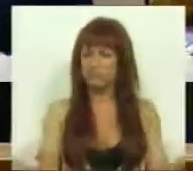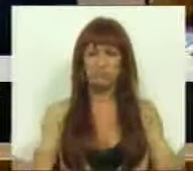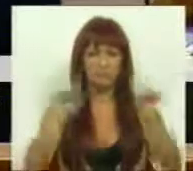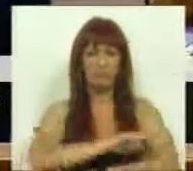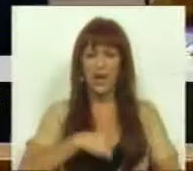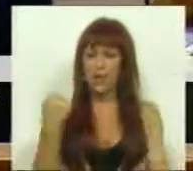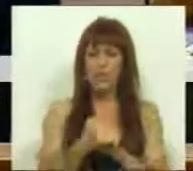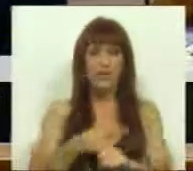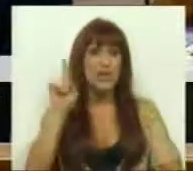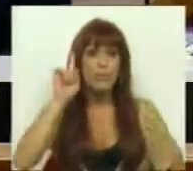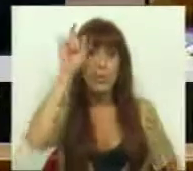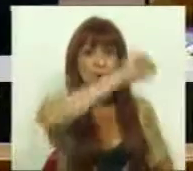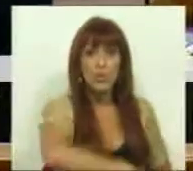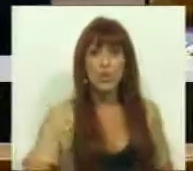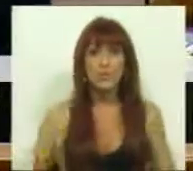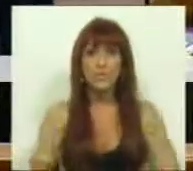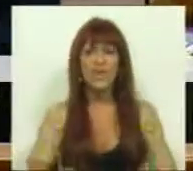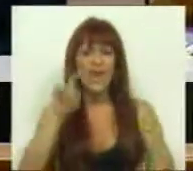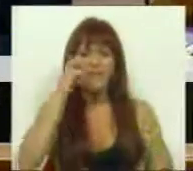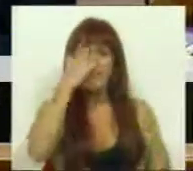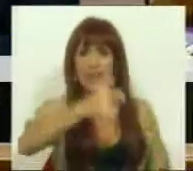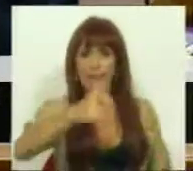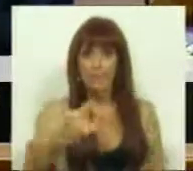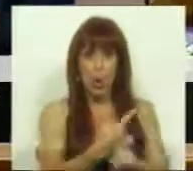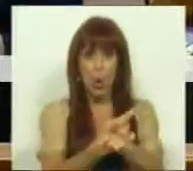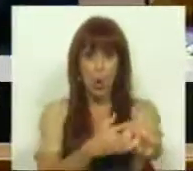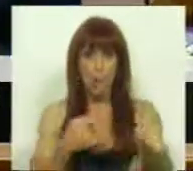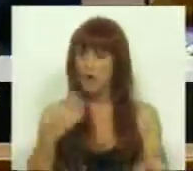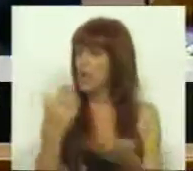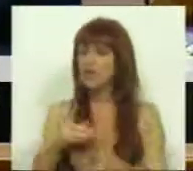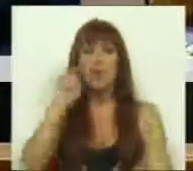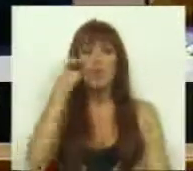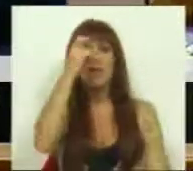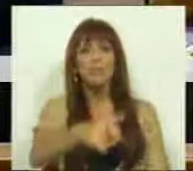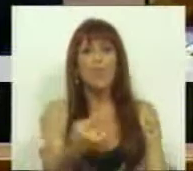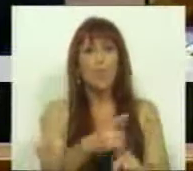resolve. São serviços essenciais. A defesa do consumidor não é só a defesa do